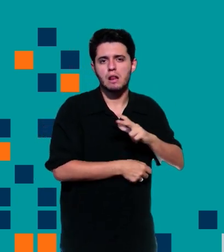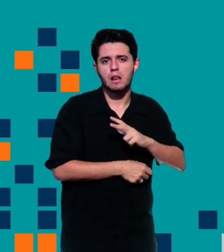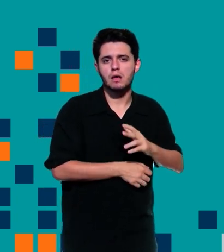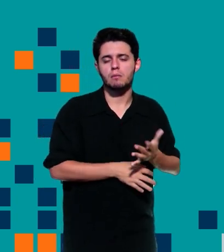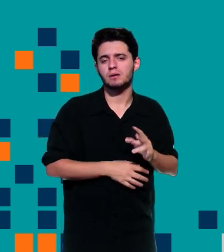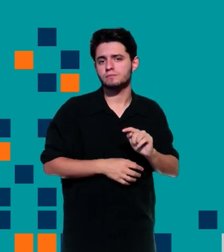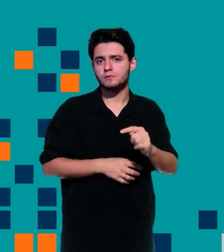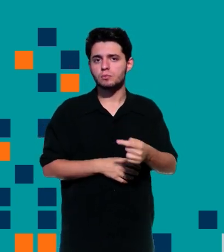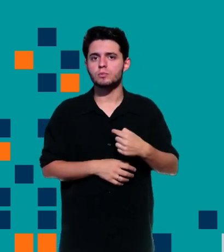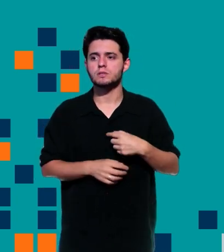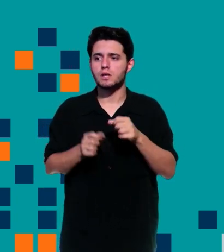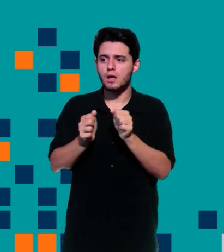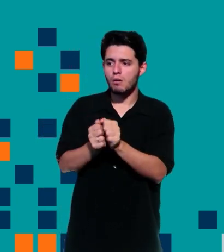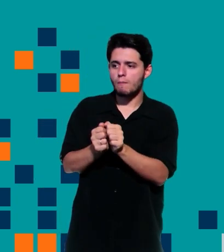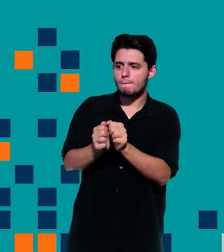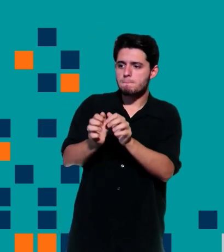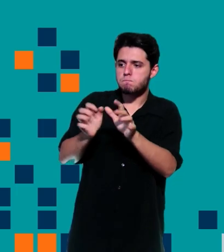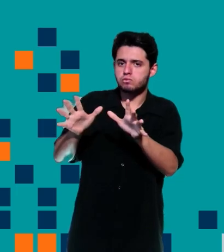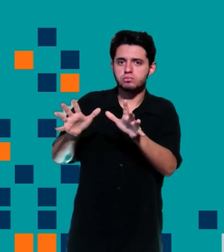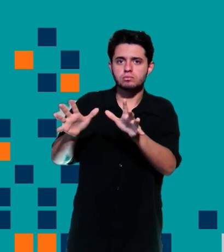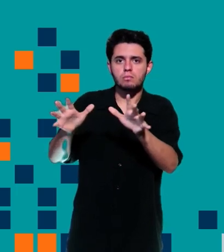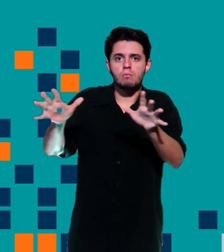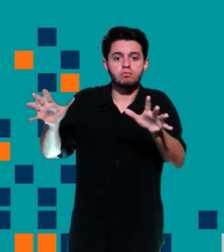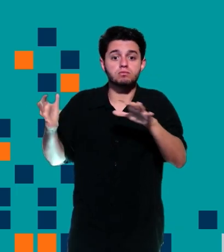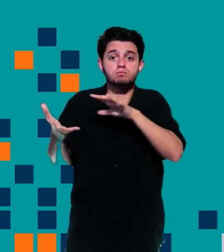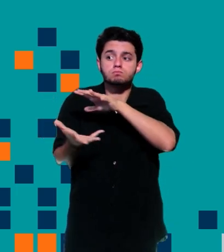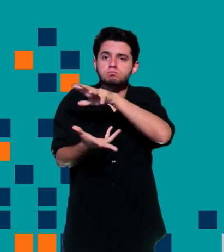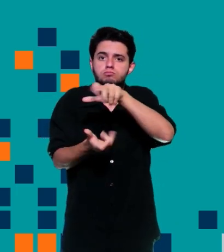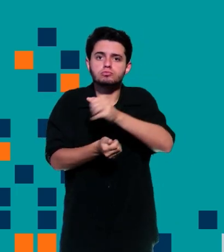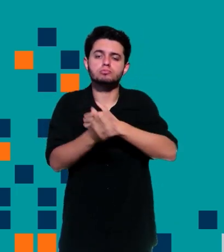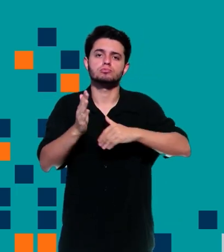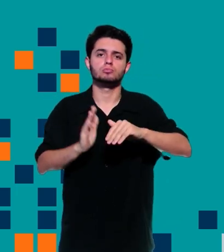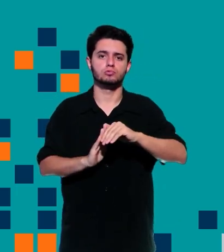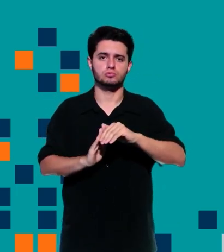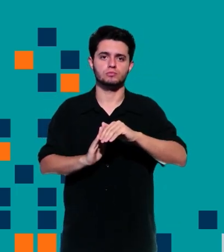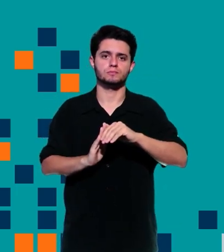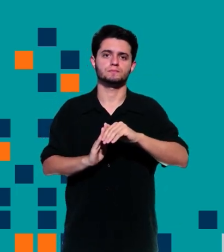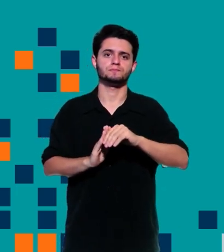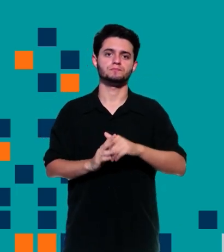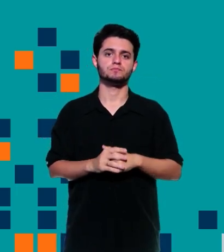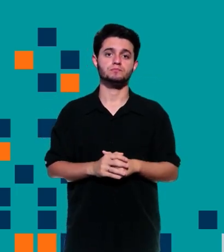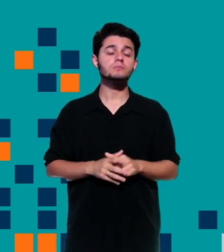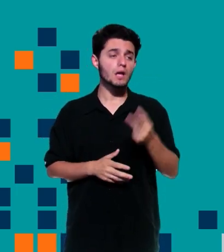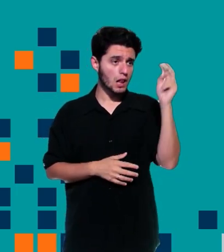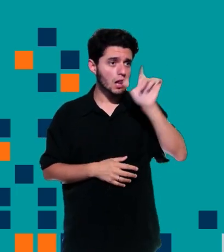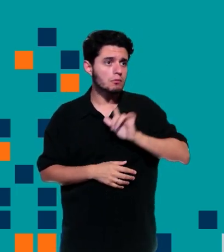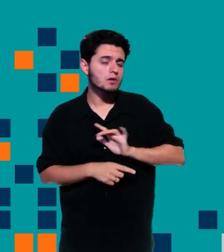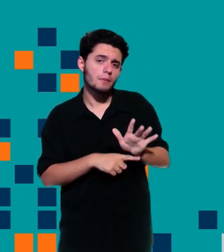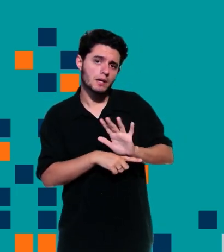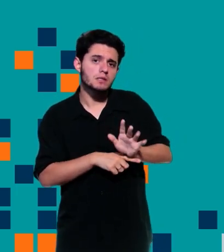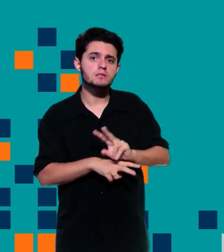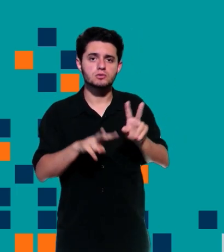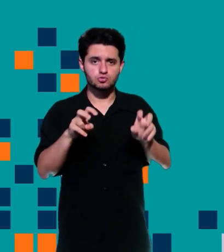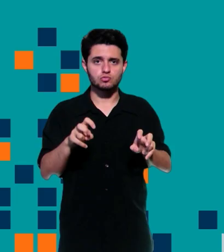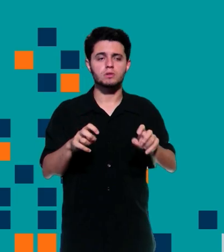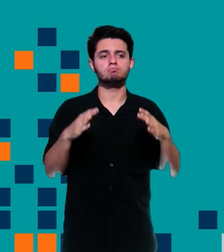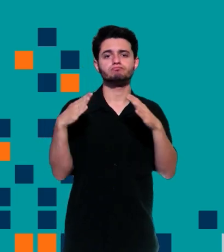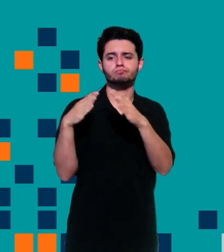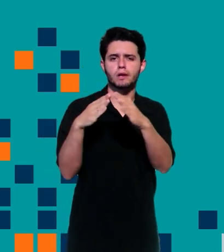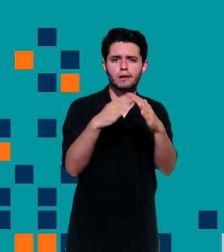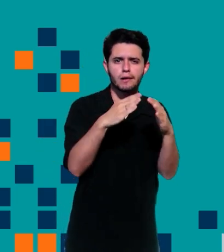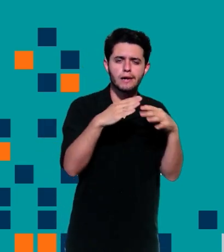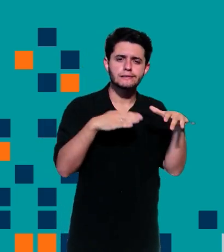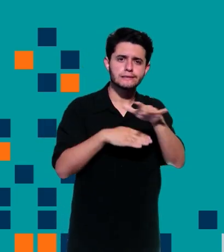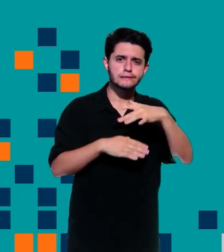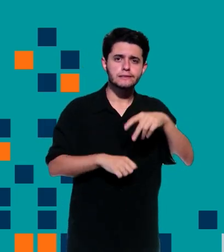depois, realmente pensando globalmente já. Isso é muito interessante. A gente fez uma apresentação aqui, trazendo um pouco dessas casas